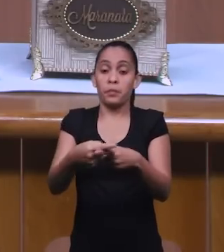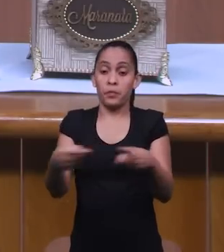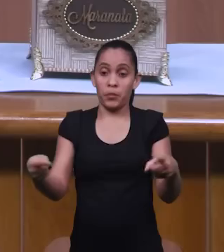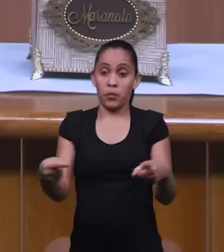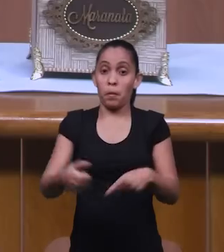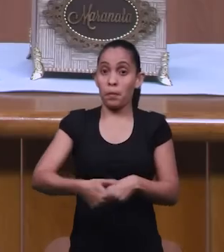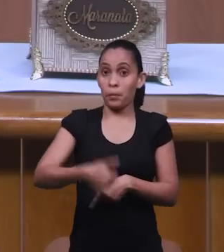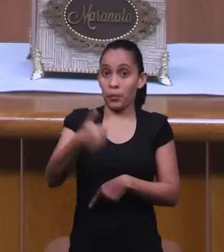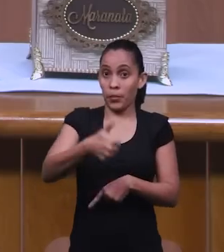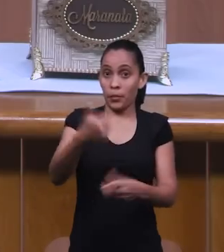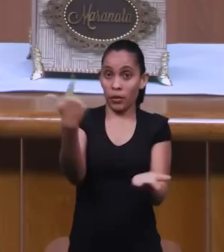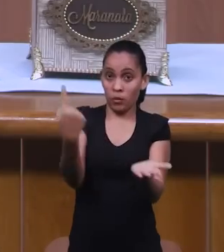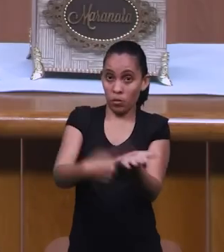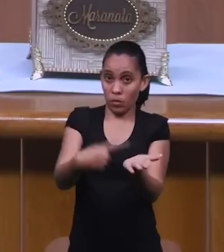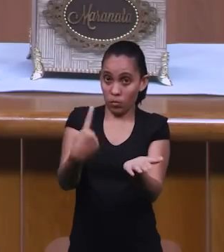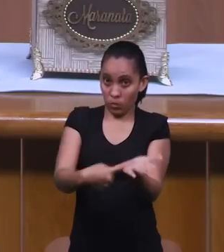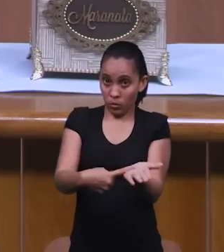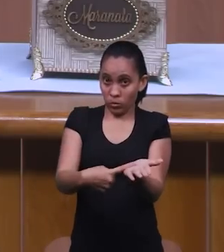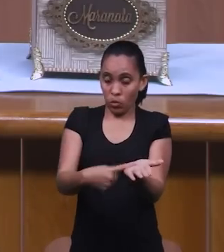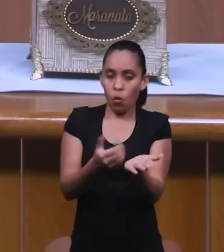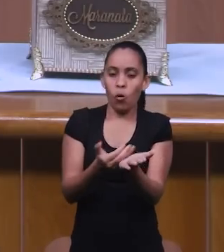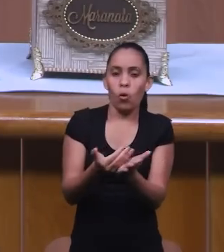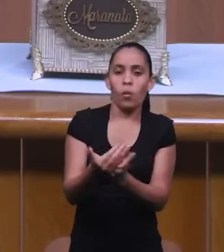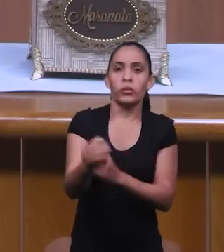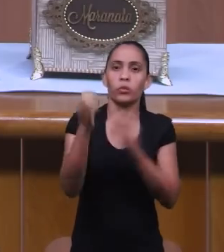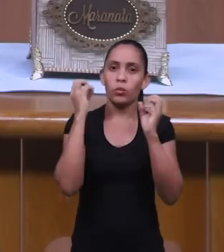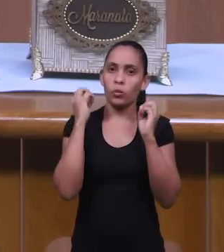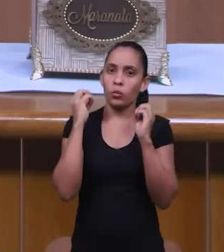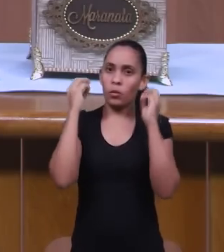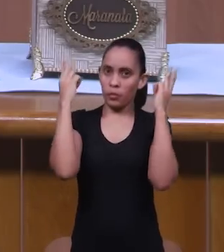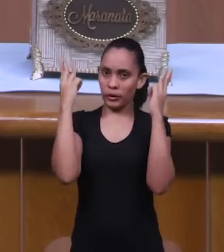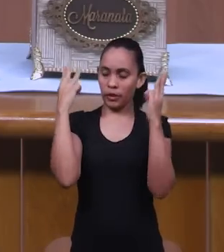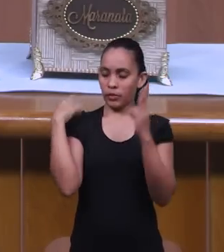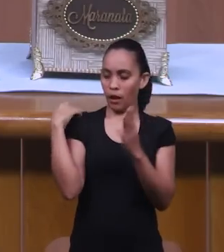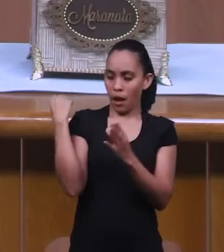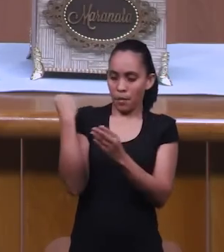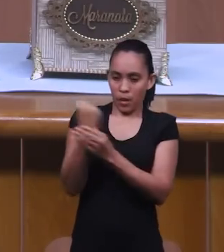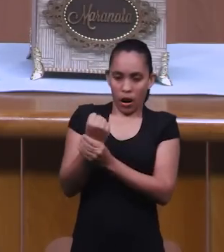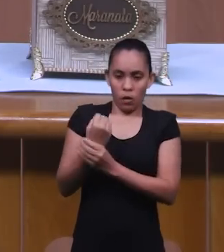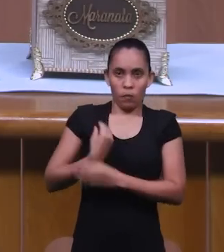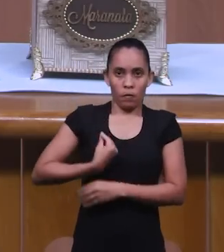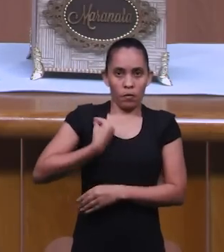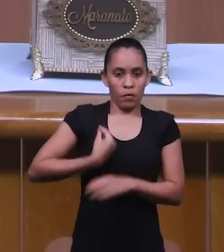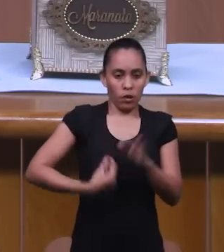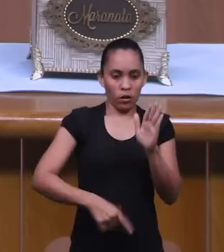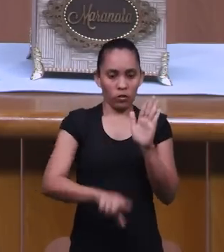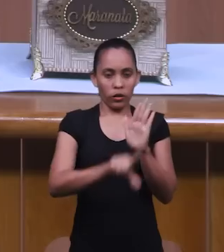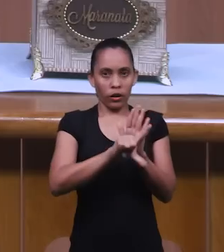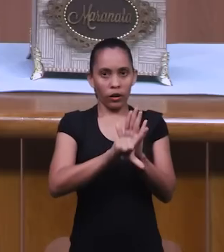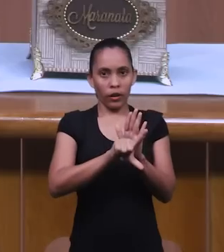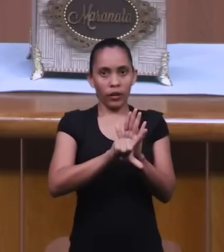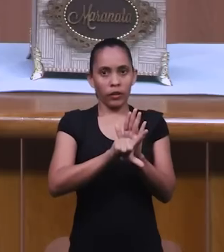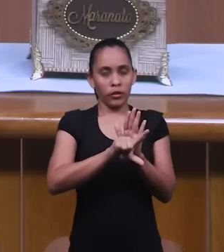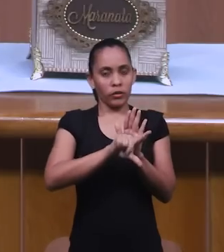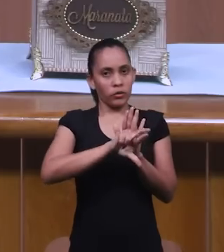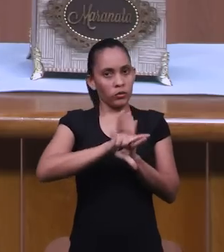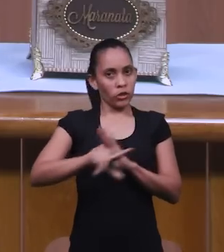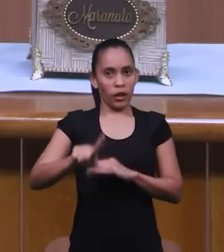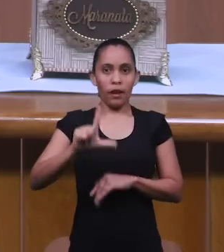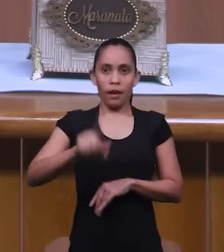acordo, ocorreu a partir de Moisés. Então, Abraão não viveu na lei. E se não tinha lei, era a graça.